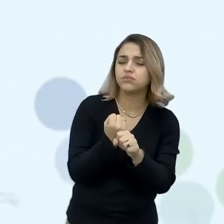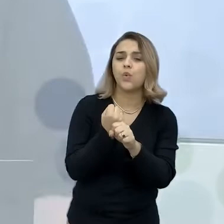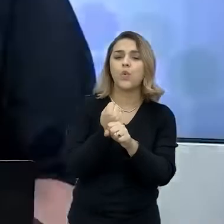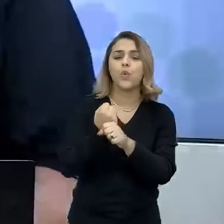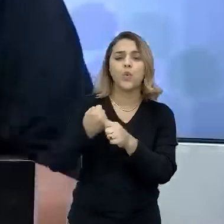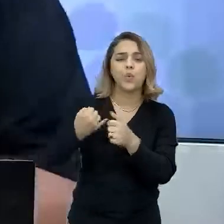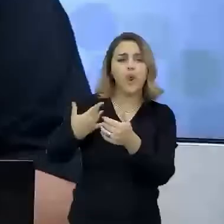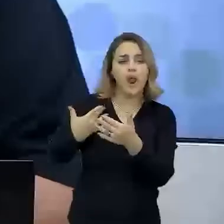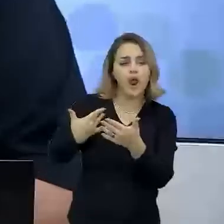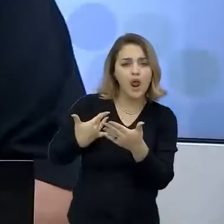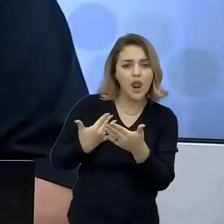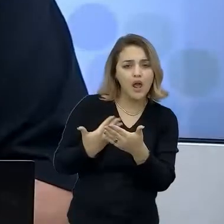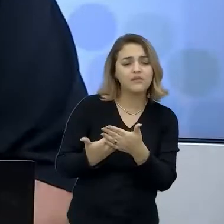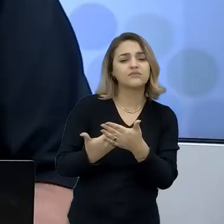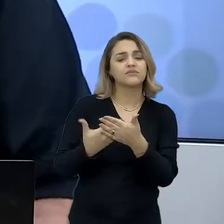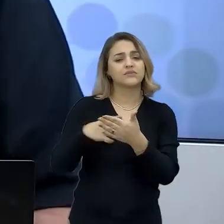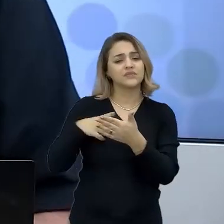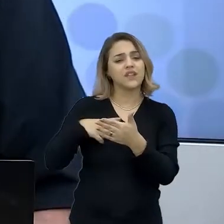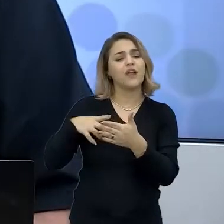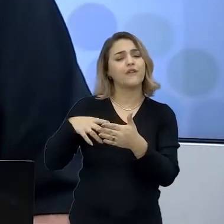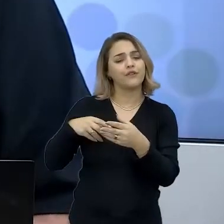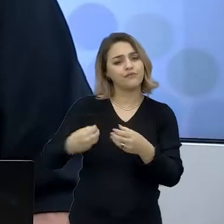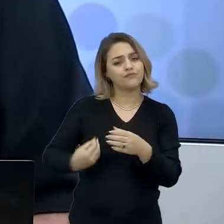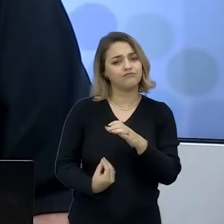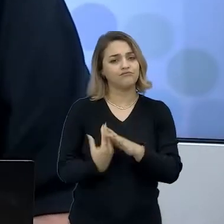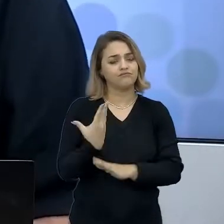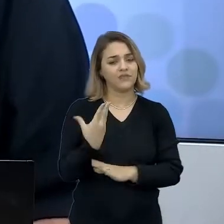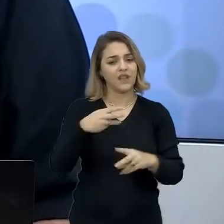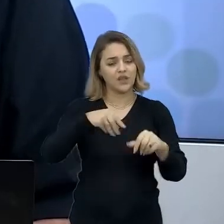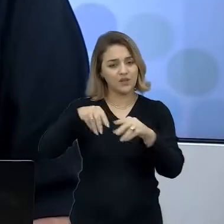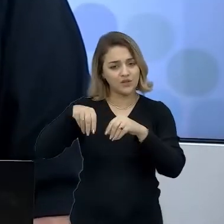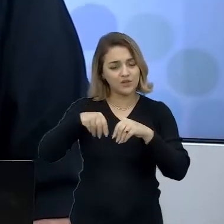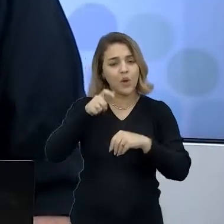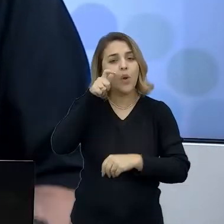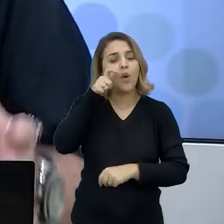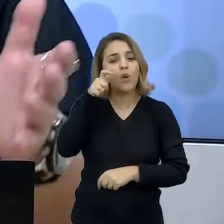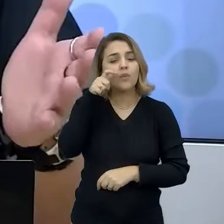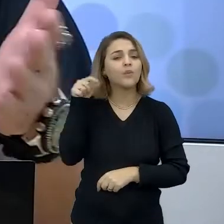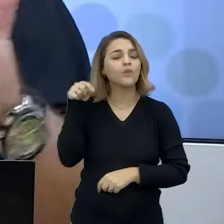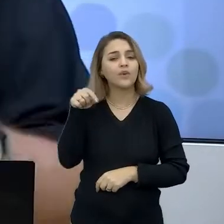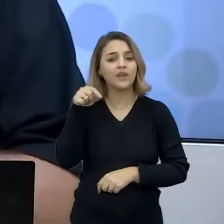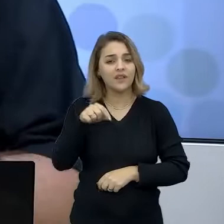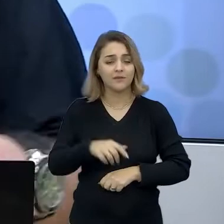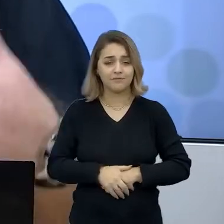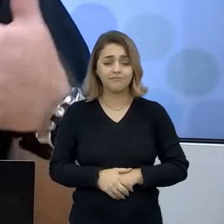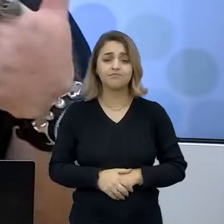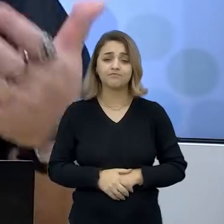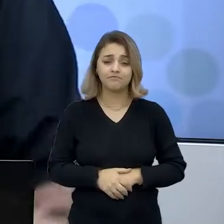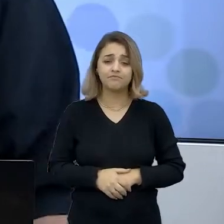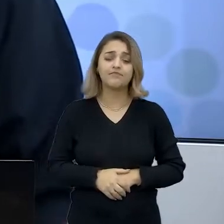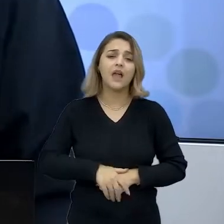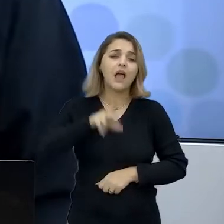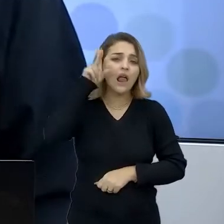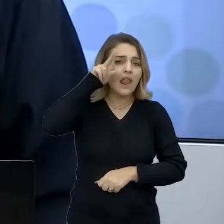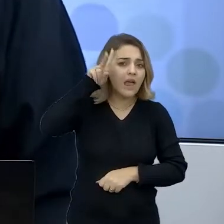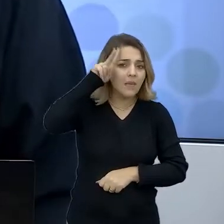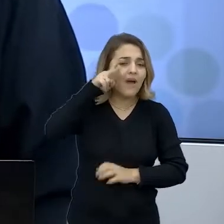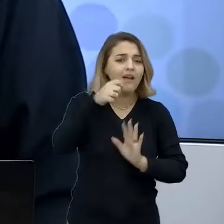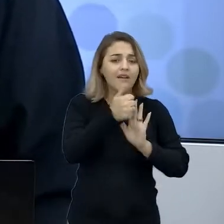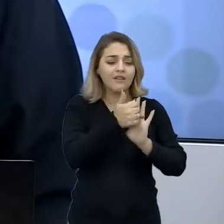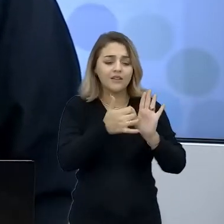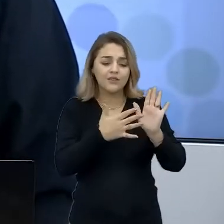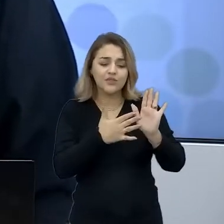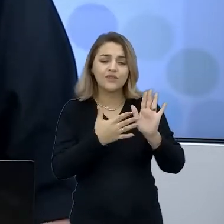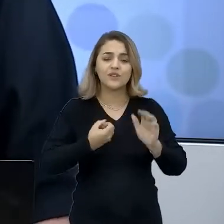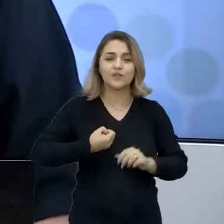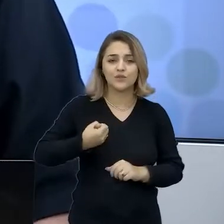todos esses processos aí de formação do solo, nós vimos aí, né, e logicamente sempre lembrando, né, desde a atividade 1, falando